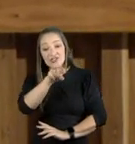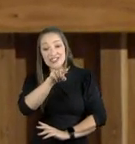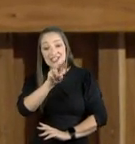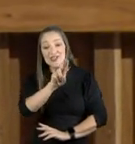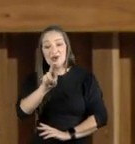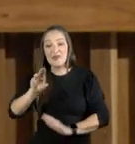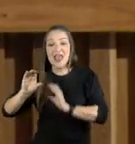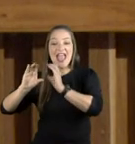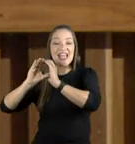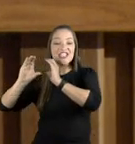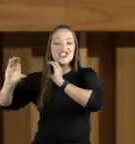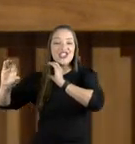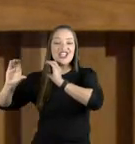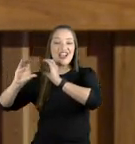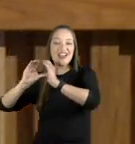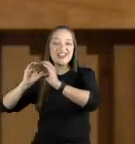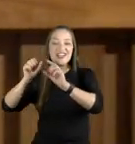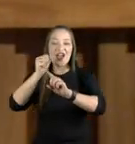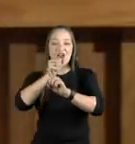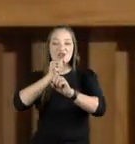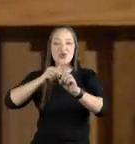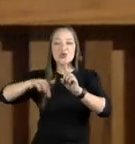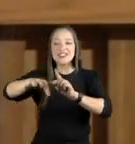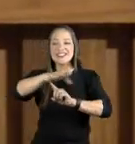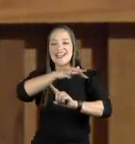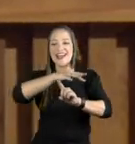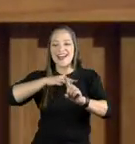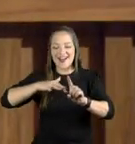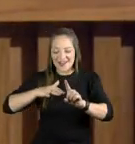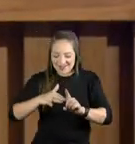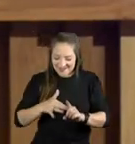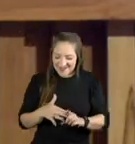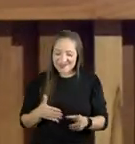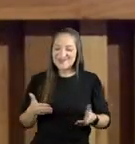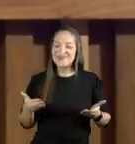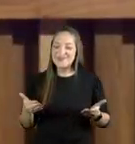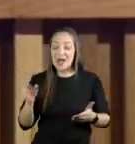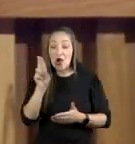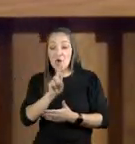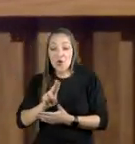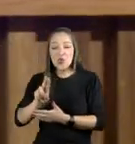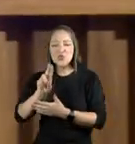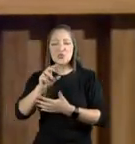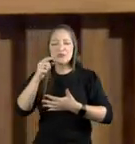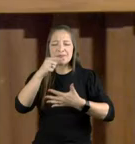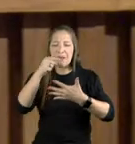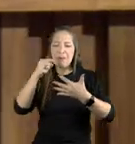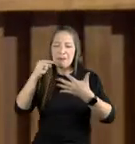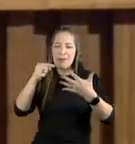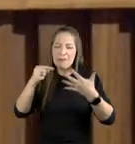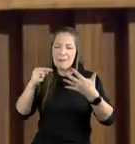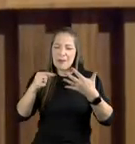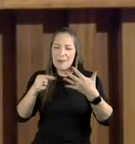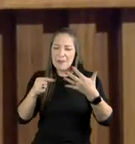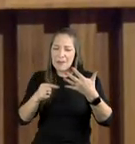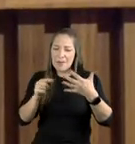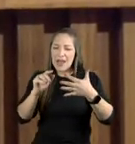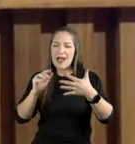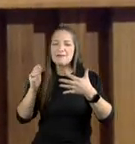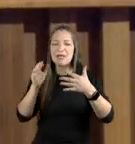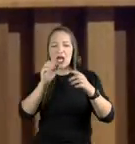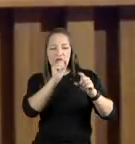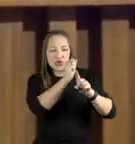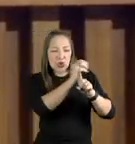né? Então a pessoa faz isso, engenharia social. Ela usa das formas sociais, das mídias sociais e